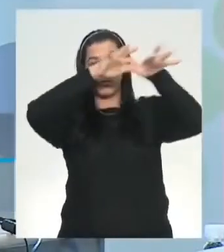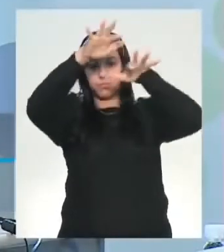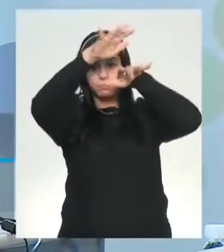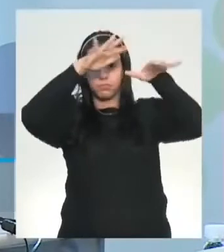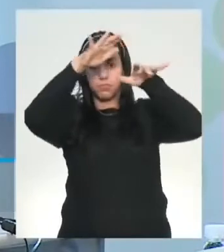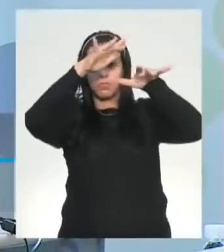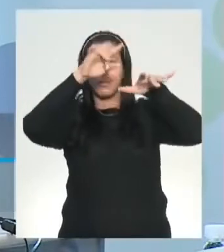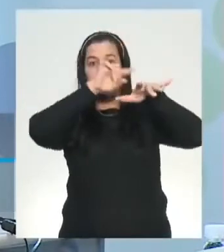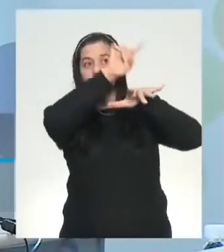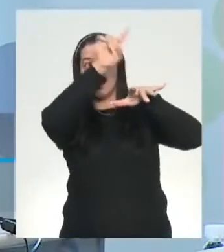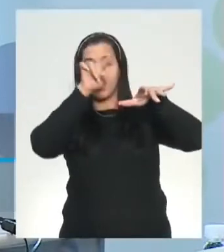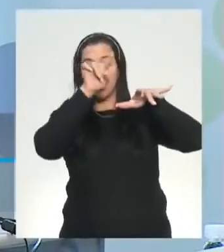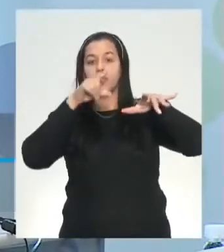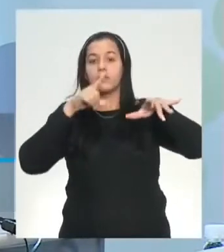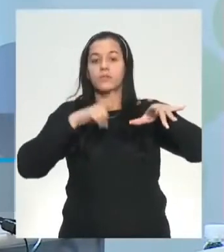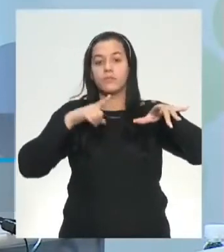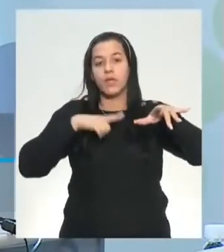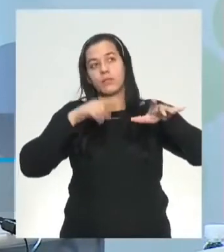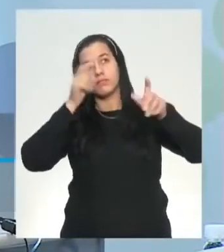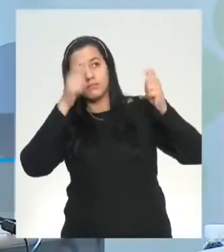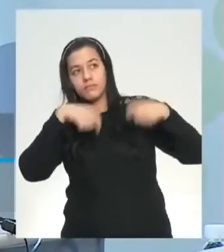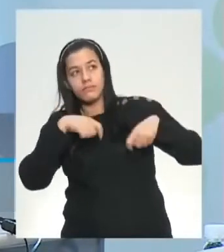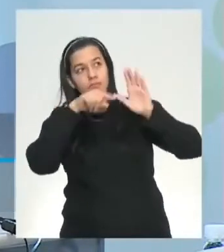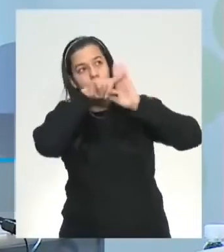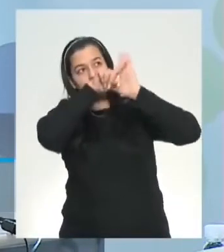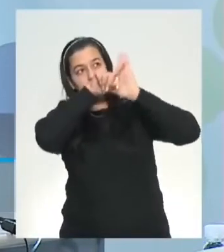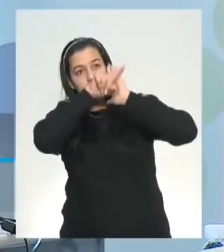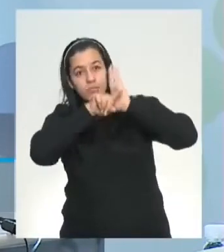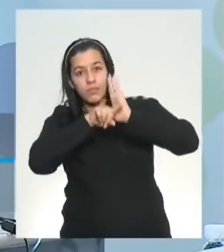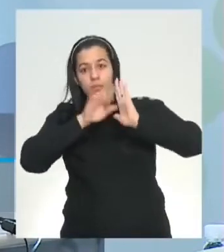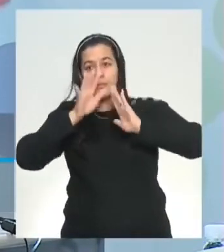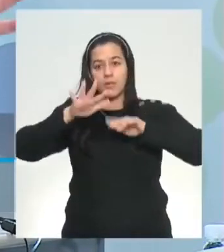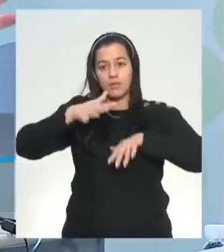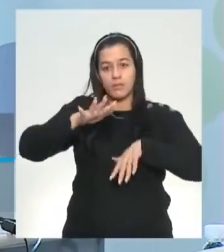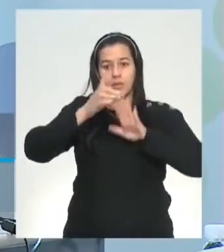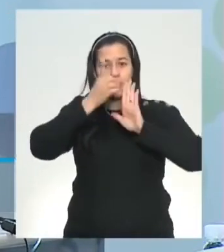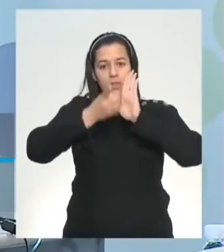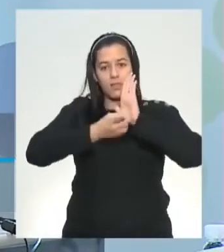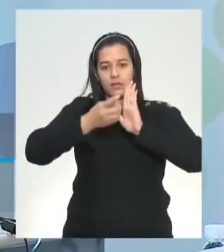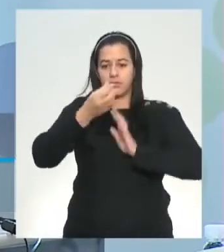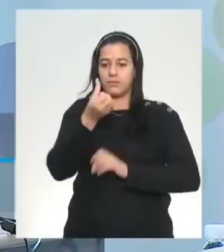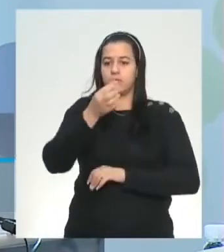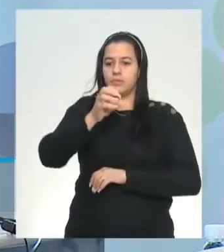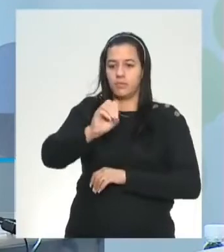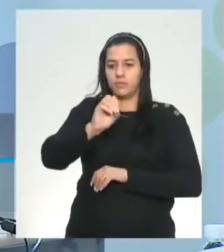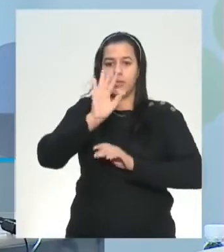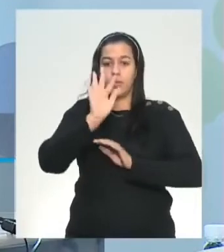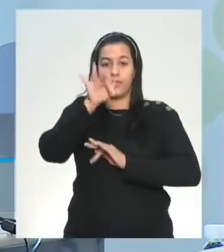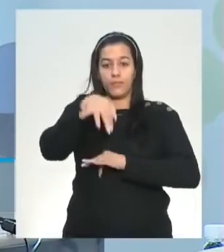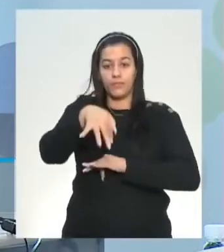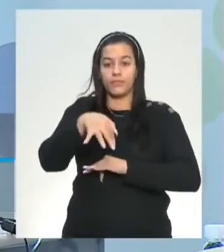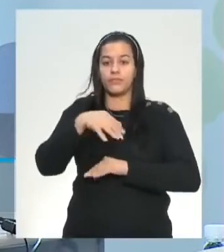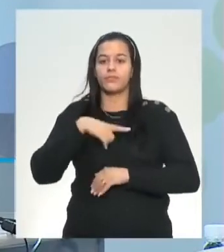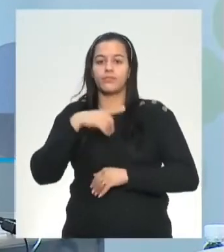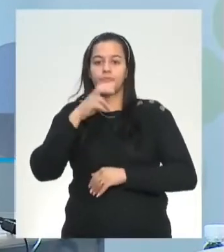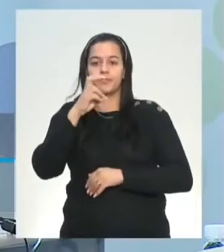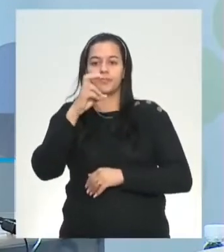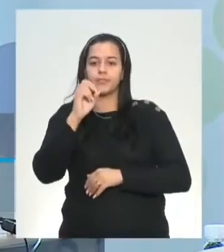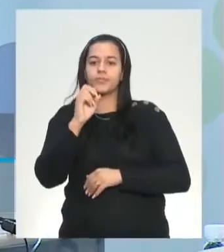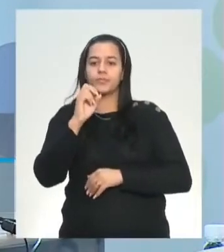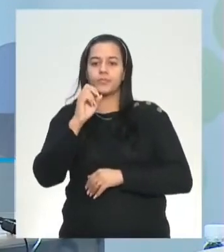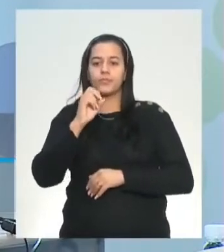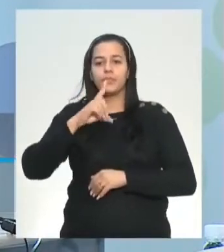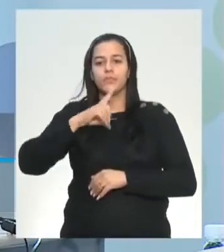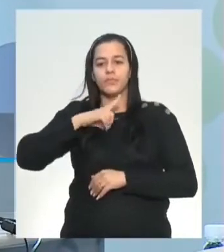essa previsão meteorológica. Então já na década de 60, já até, né, no final da década de 50, já